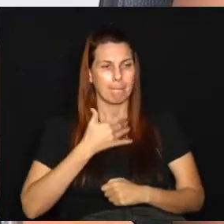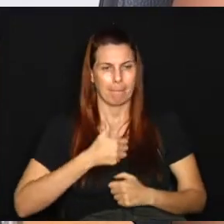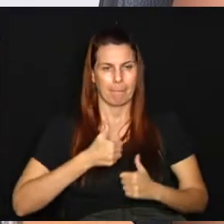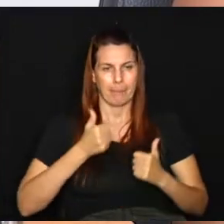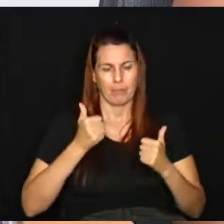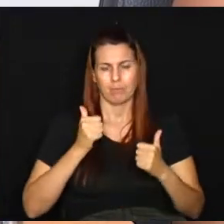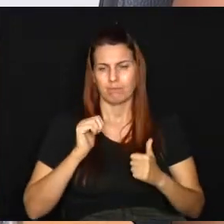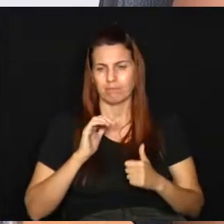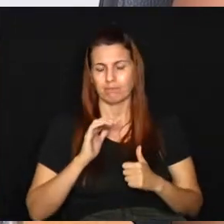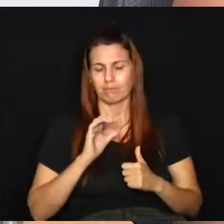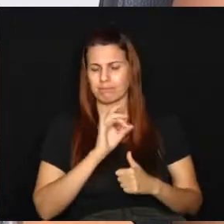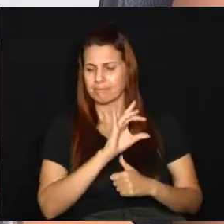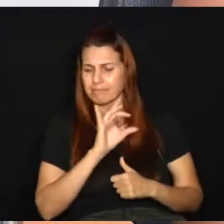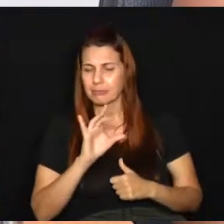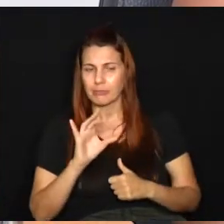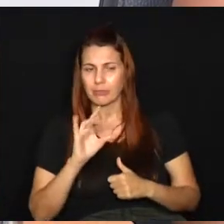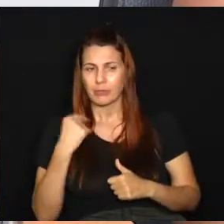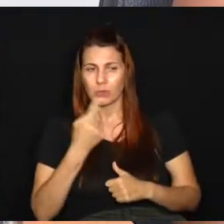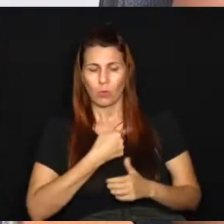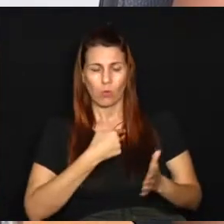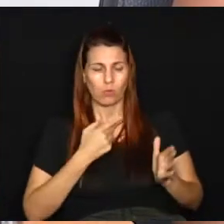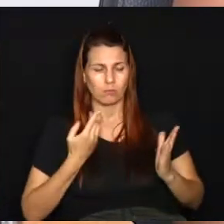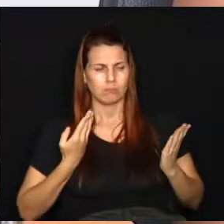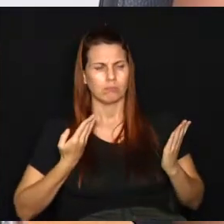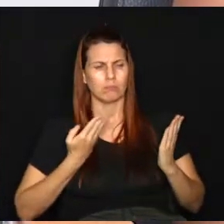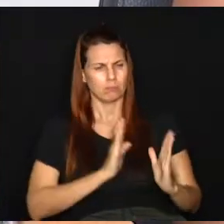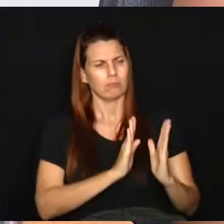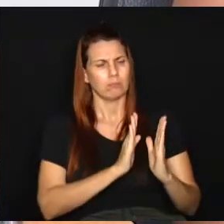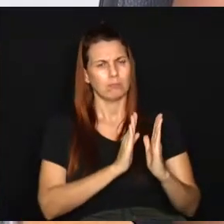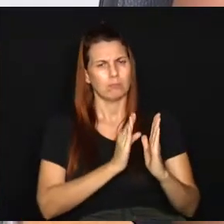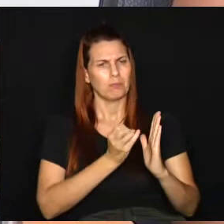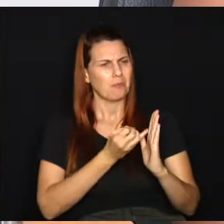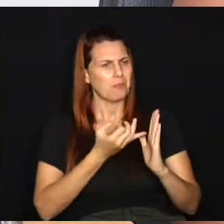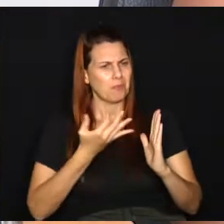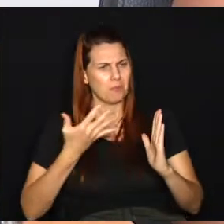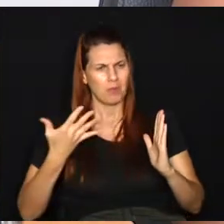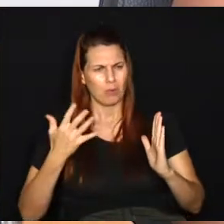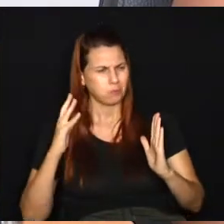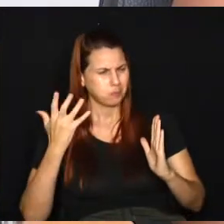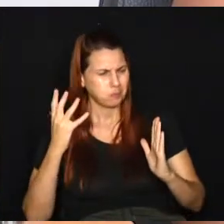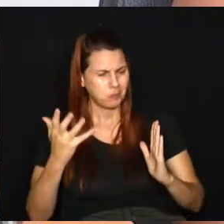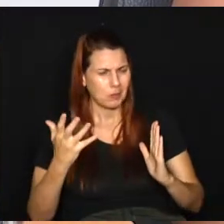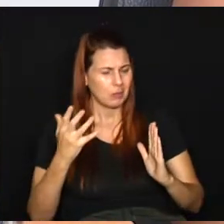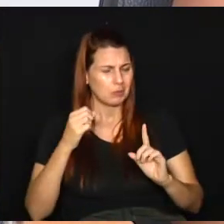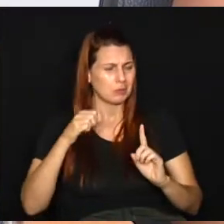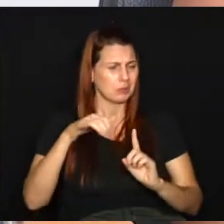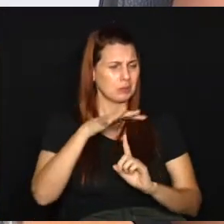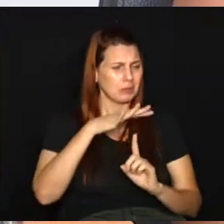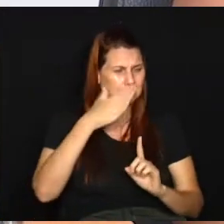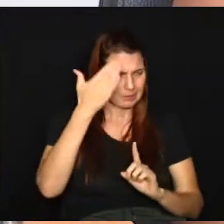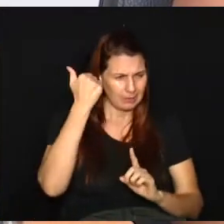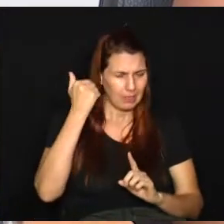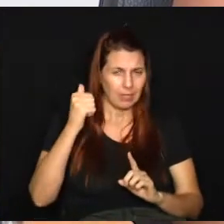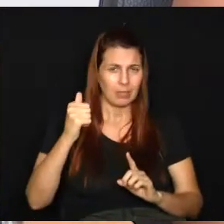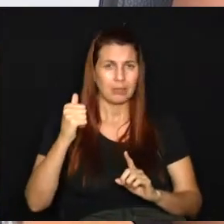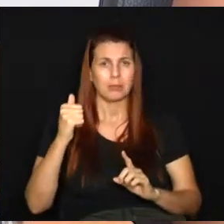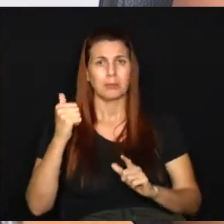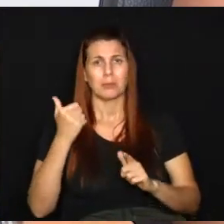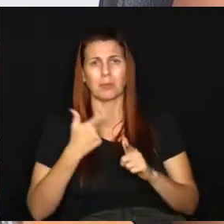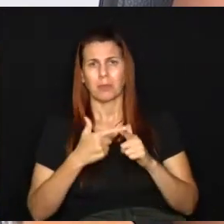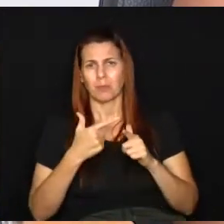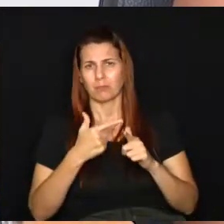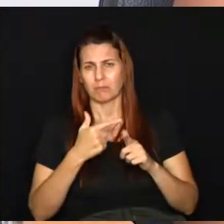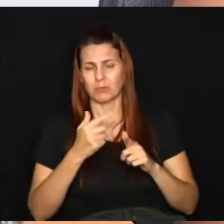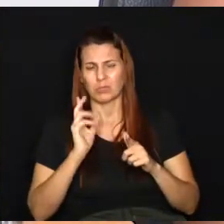delas. Aí a gente enfrentou um monte de coisa que aconteceu, como a sociedade sabe, né? Saiu em todos